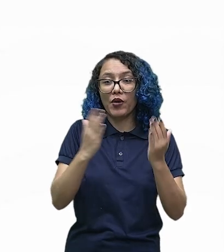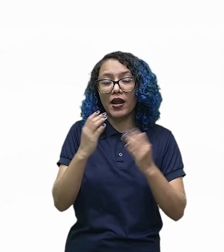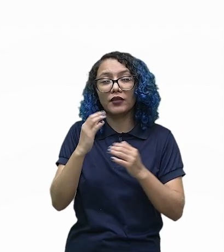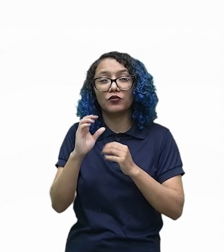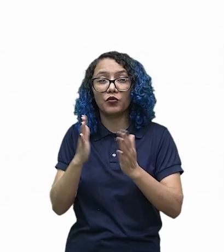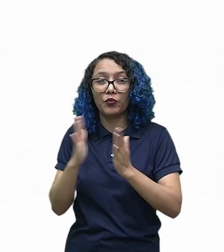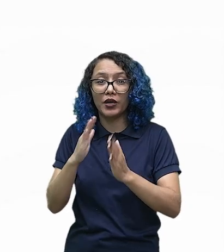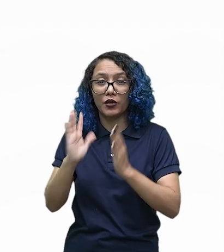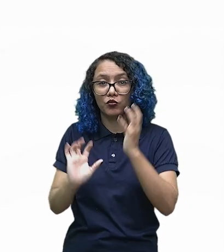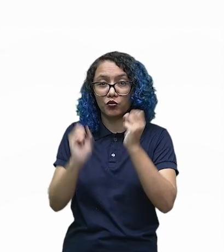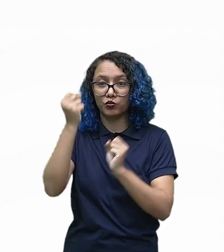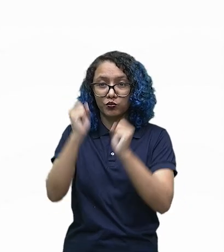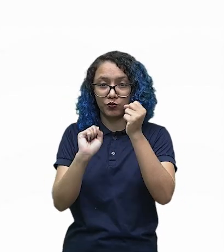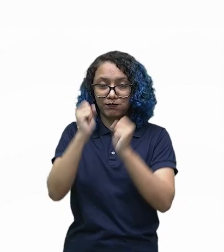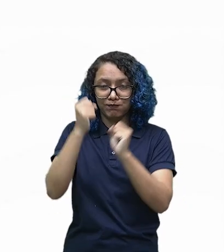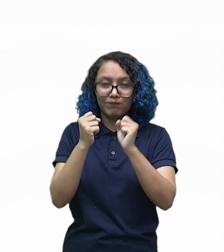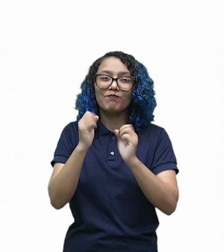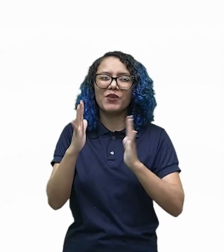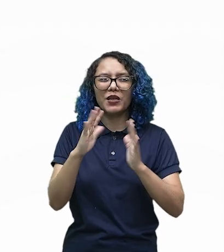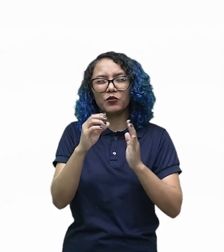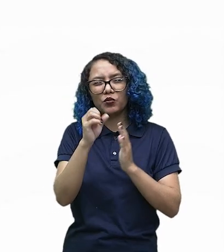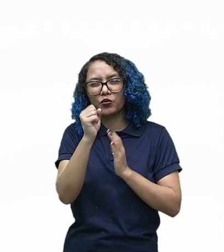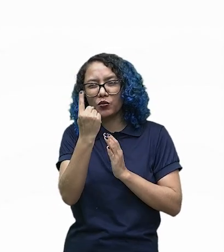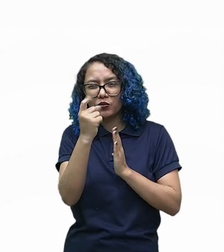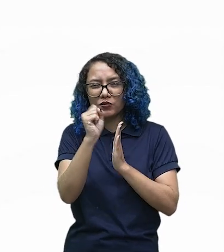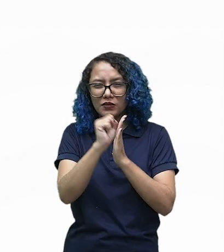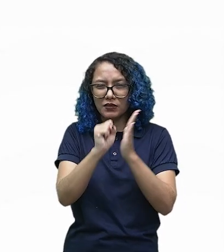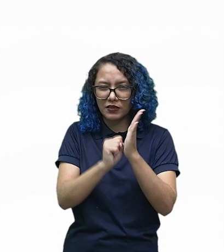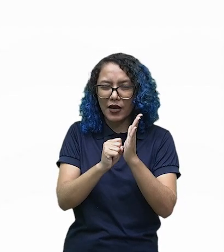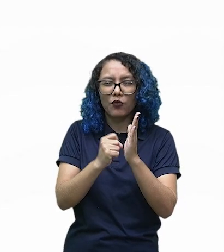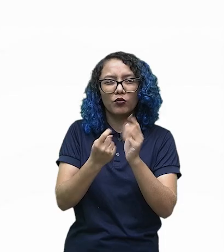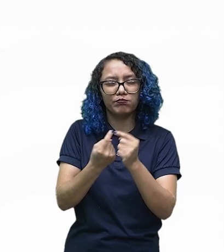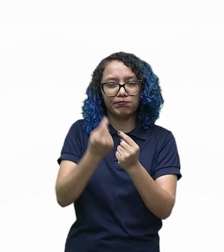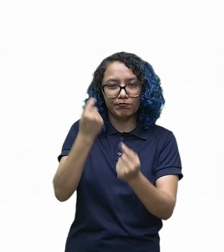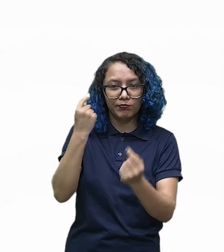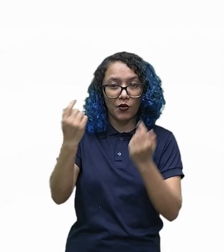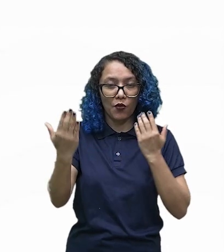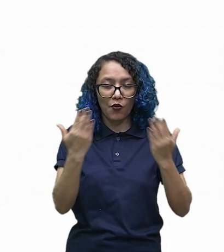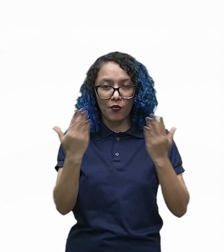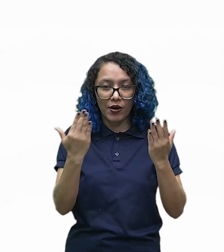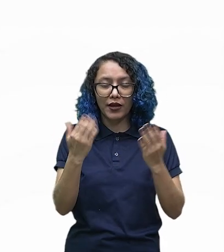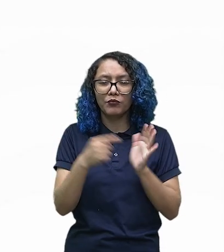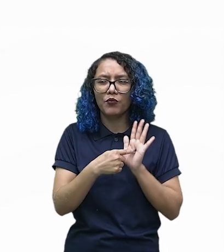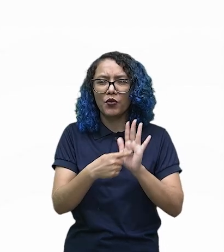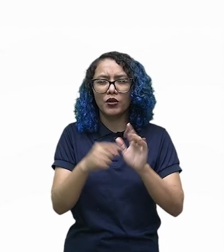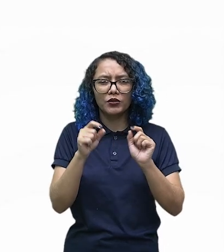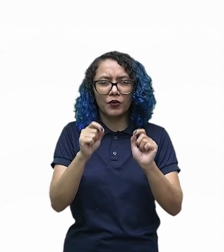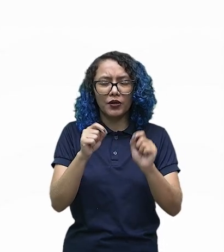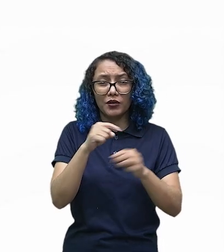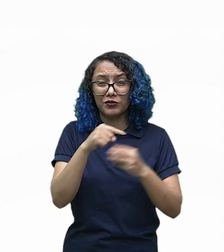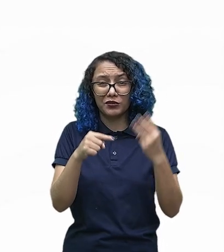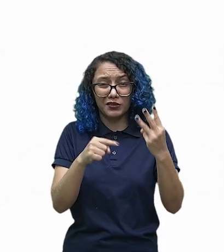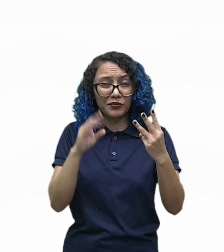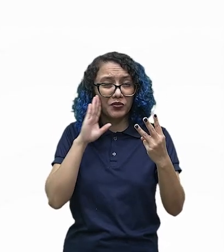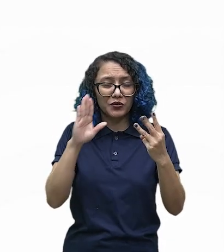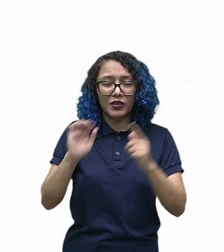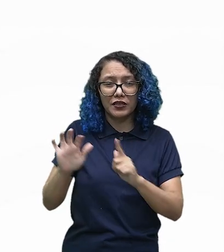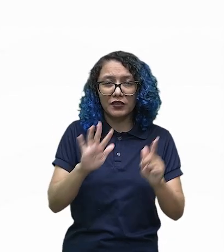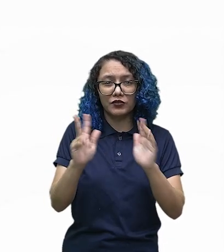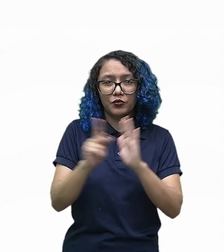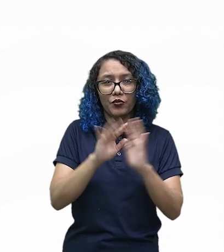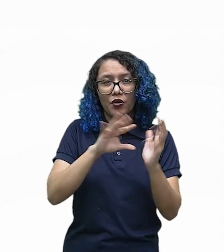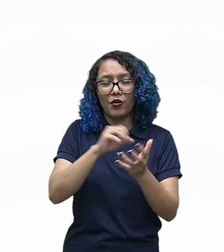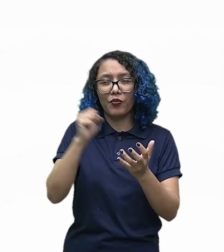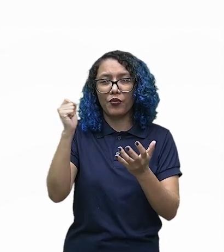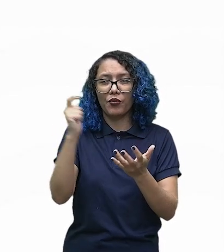de um século atrás. Vejam que esse relatório ele aponta que a concentração dos 3 principais gases de efeito estufa, quem